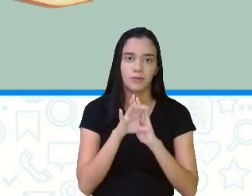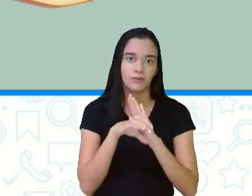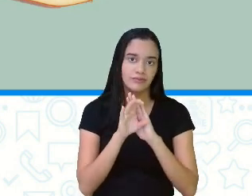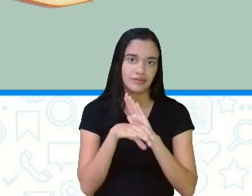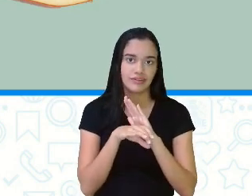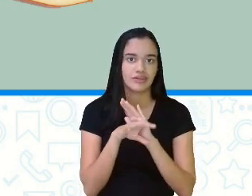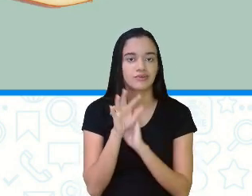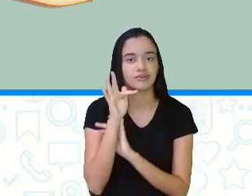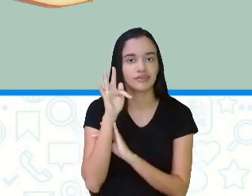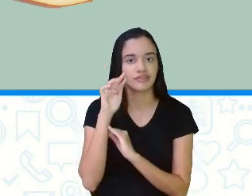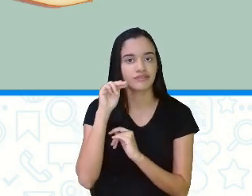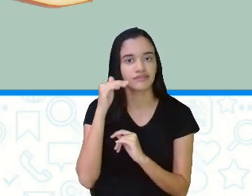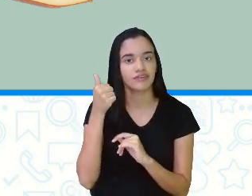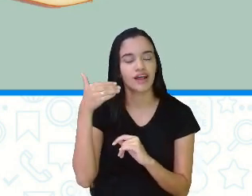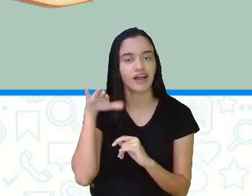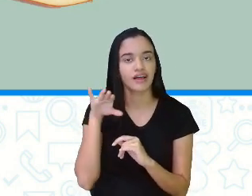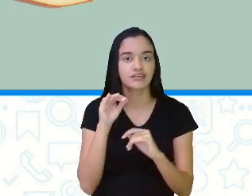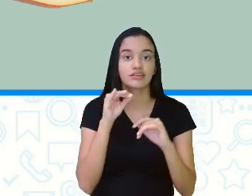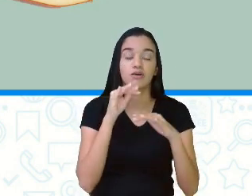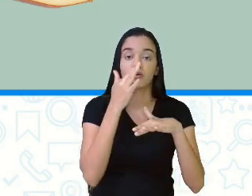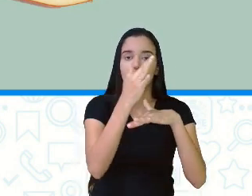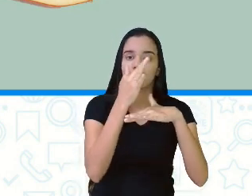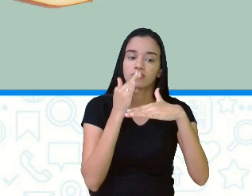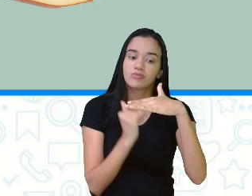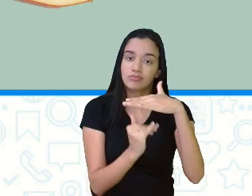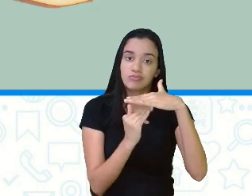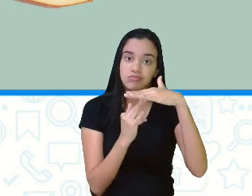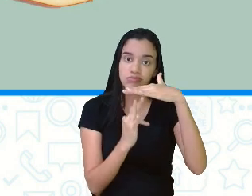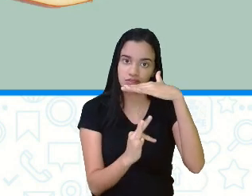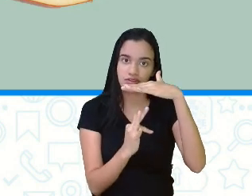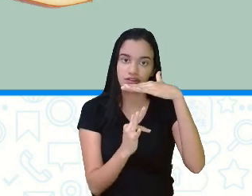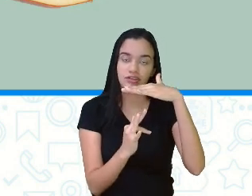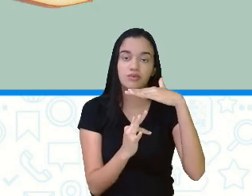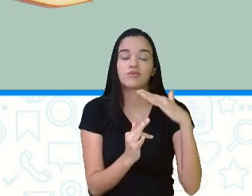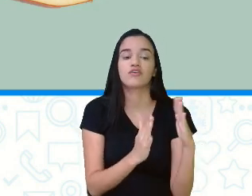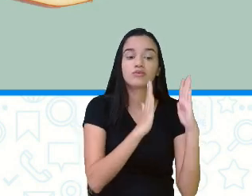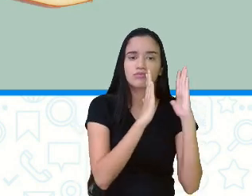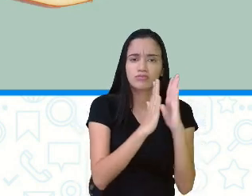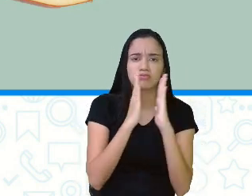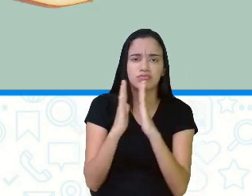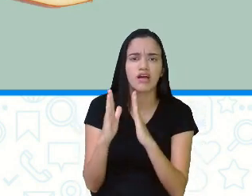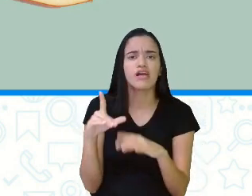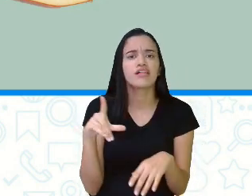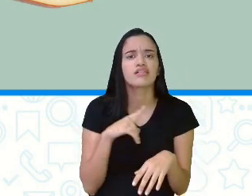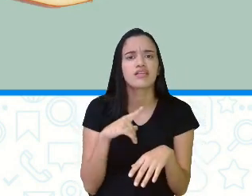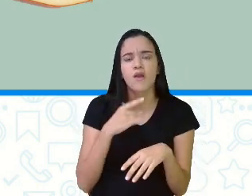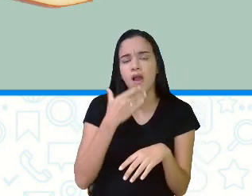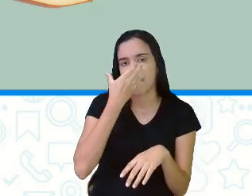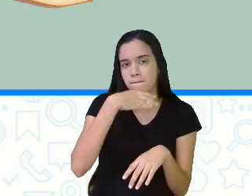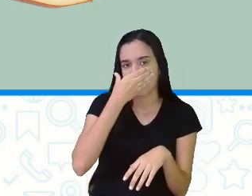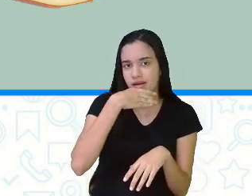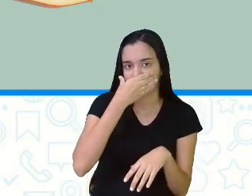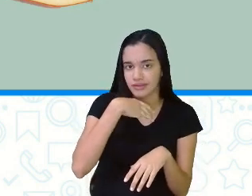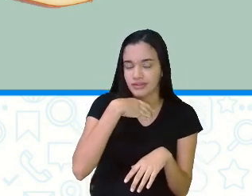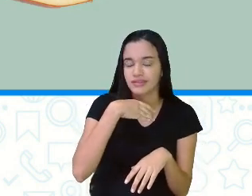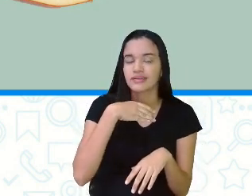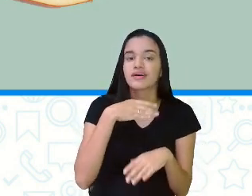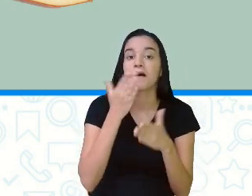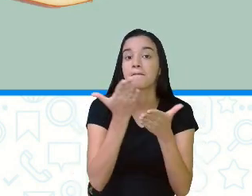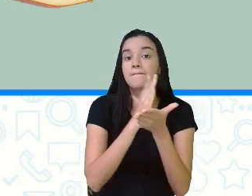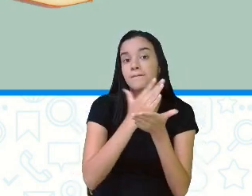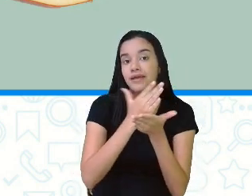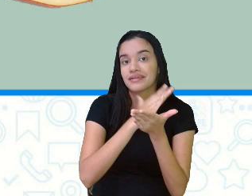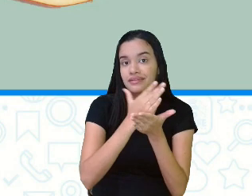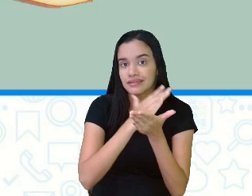fração. É o inteiro que foi dividido em partes. Eu tenho uma maçã inteira, eu tenho uma